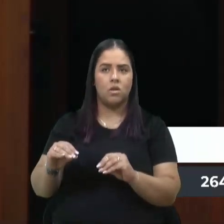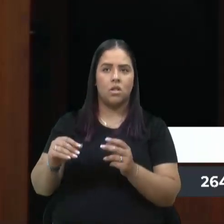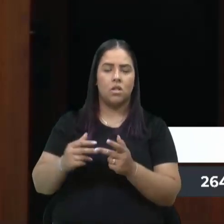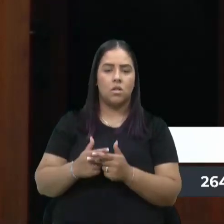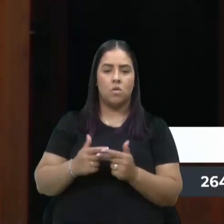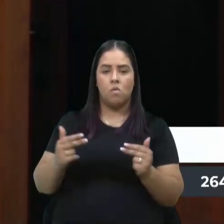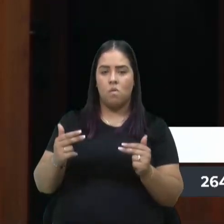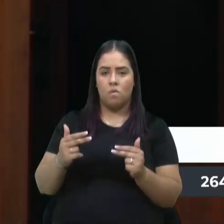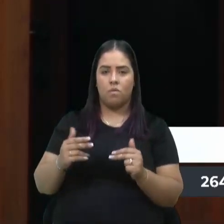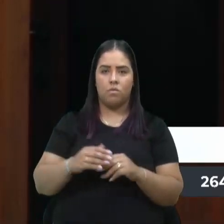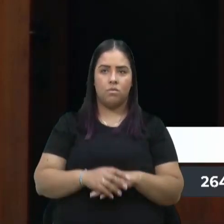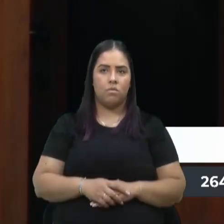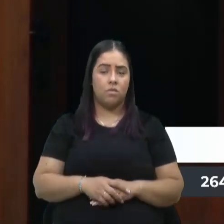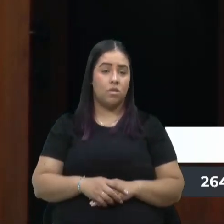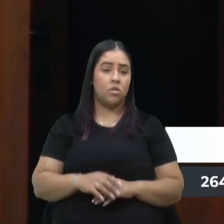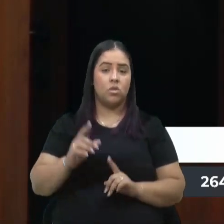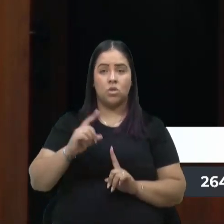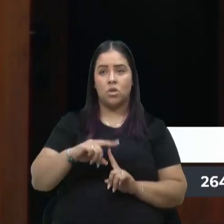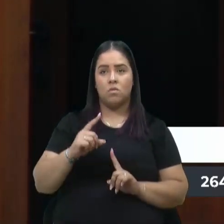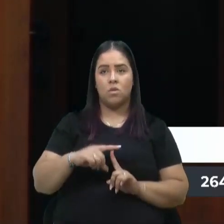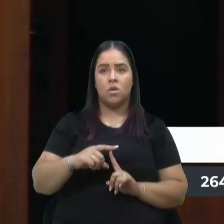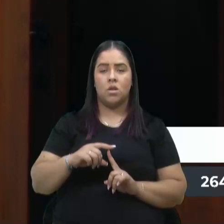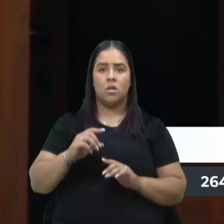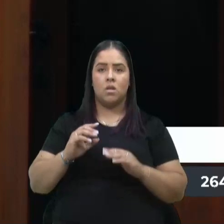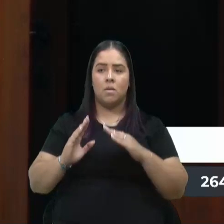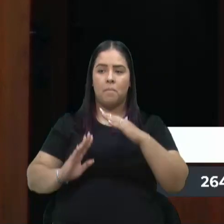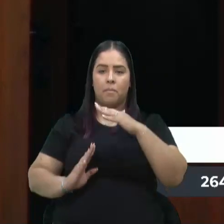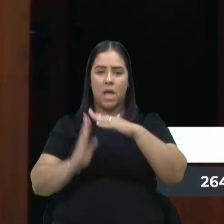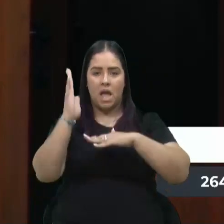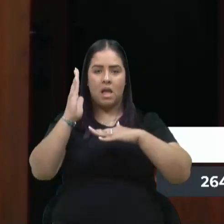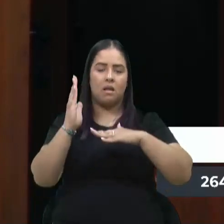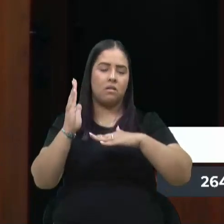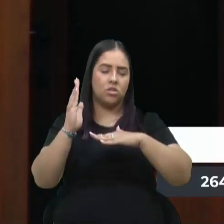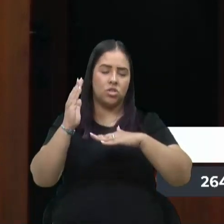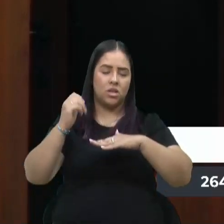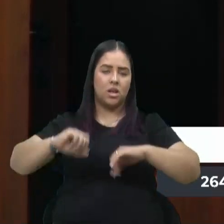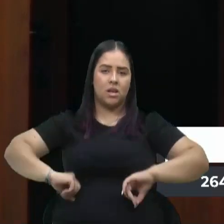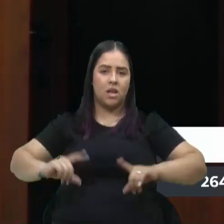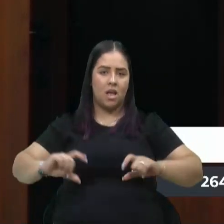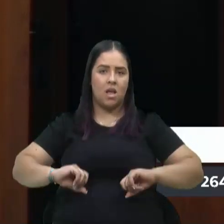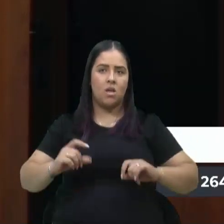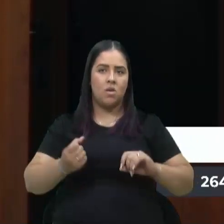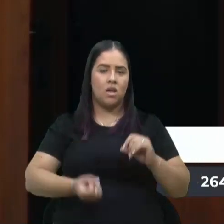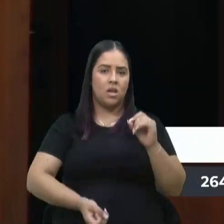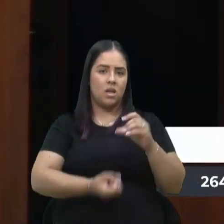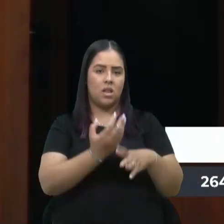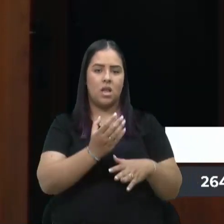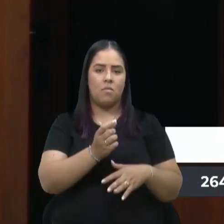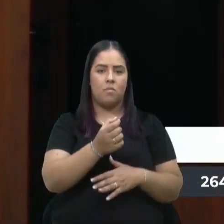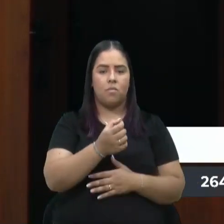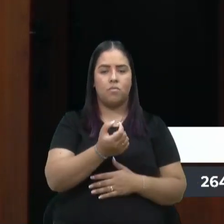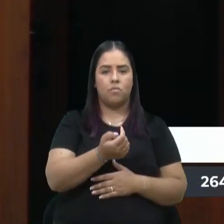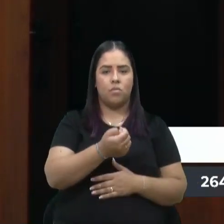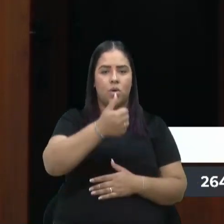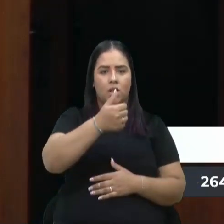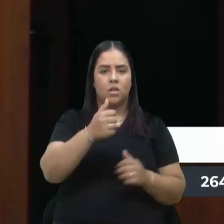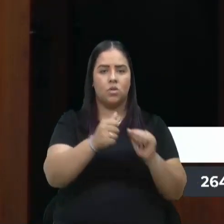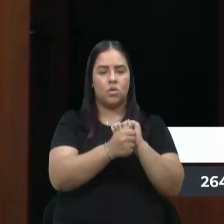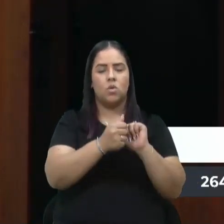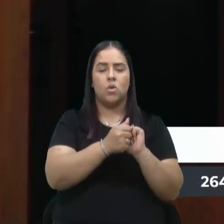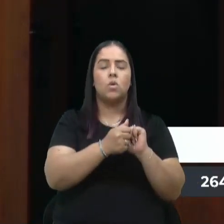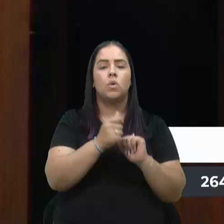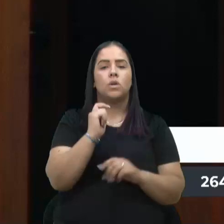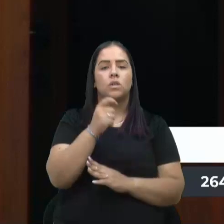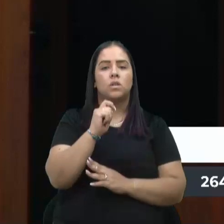expressões, tipo, estourar teto de gastos, vamos criar uma moeda junto com a Argentina, vamos intervir